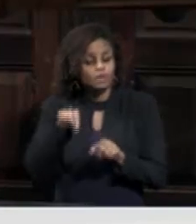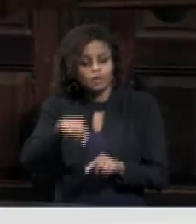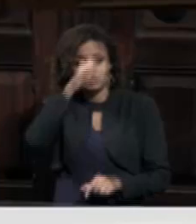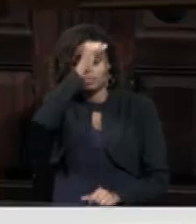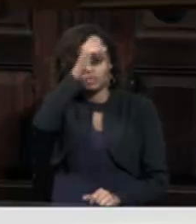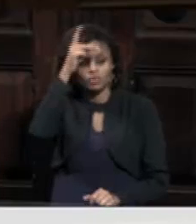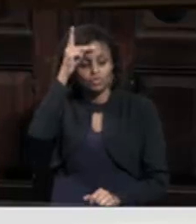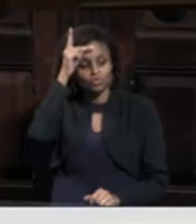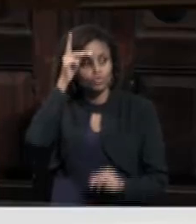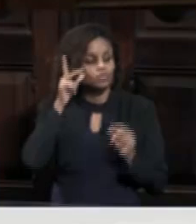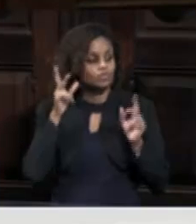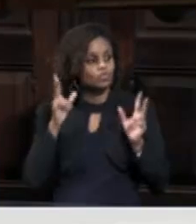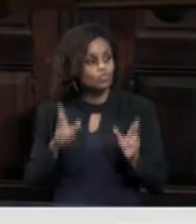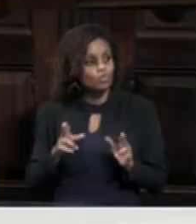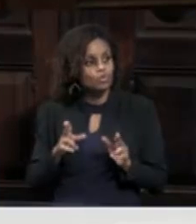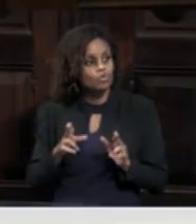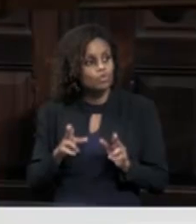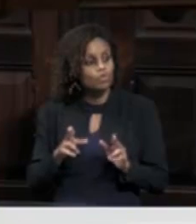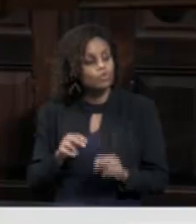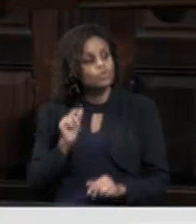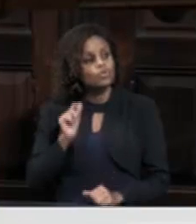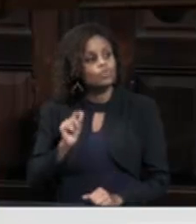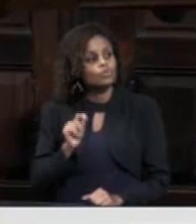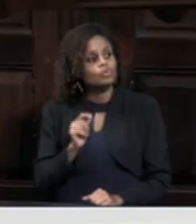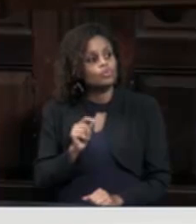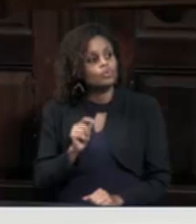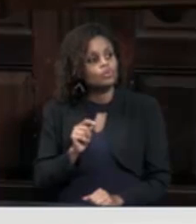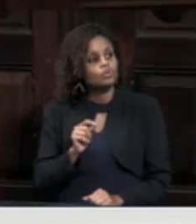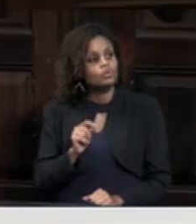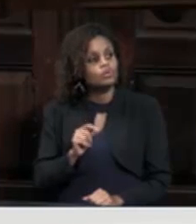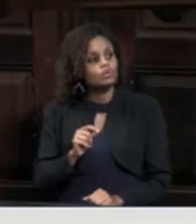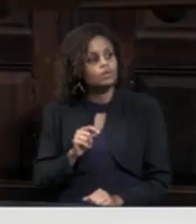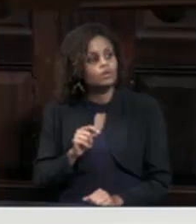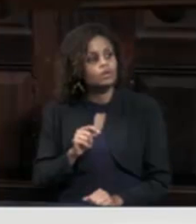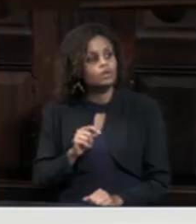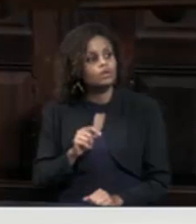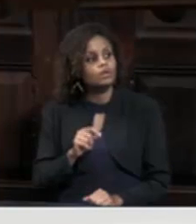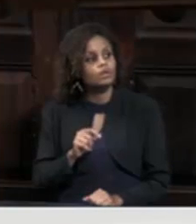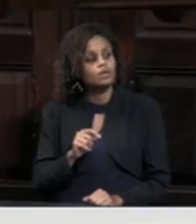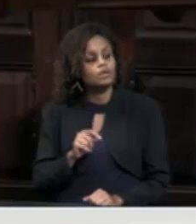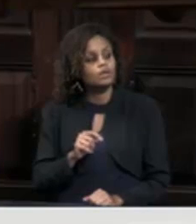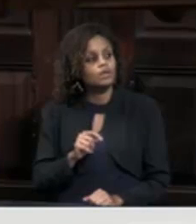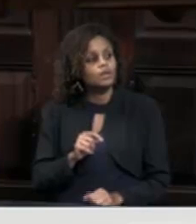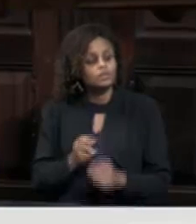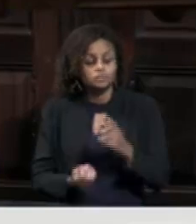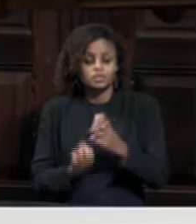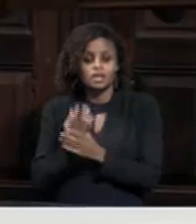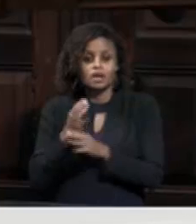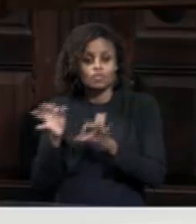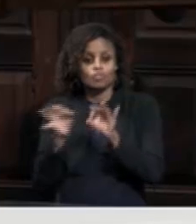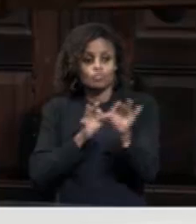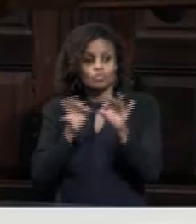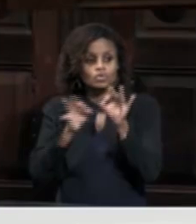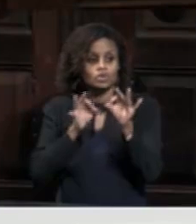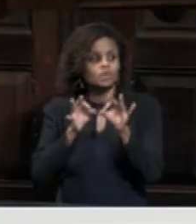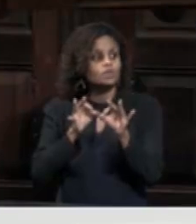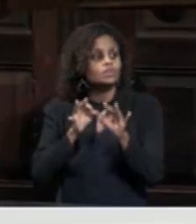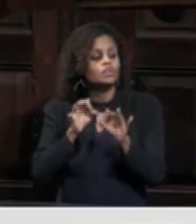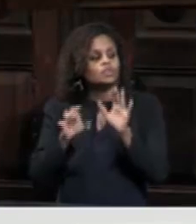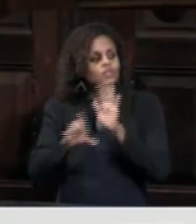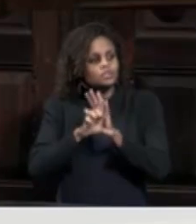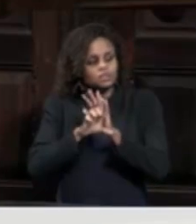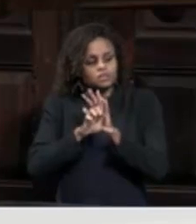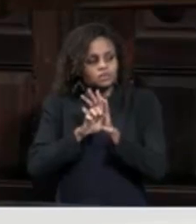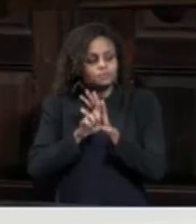prefeitura enviar um projeto de lei para a Câmara de